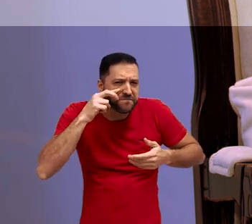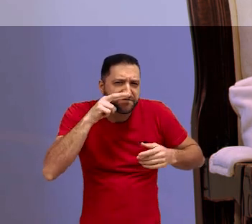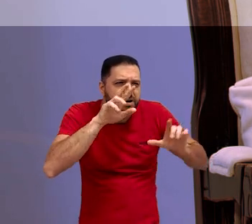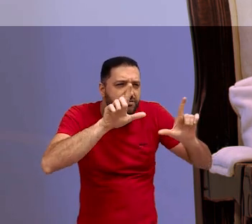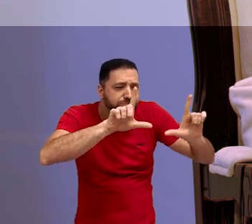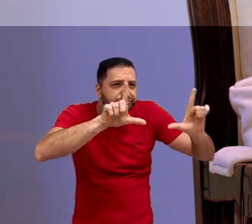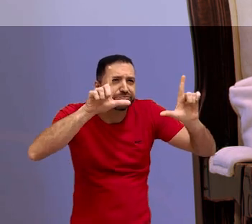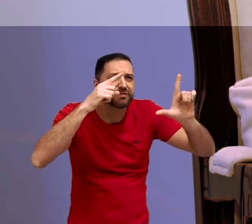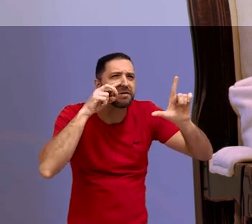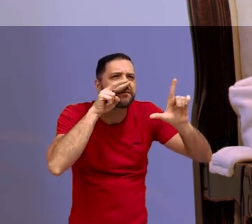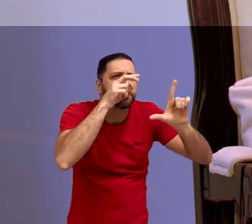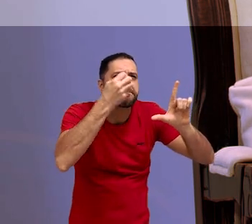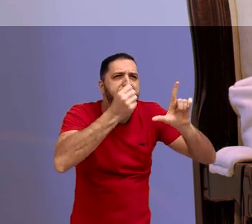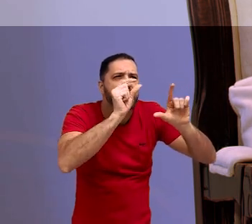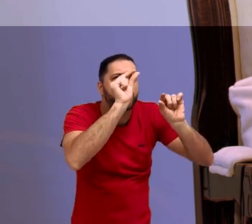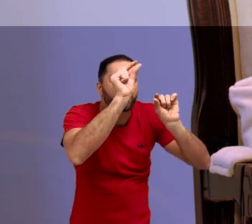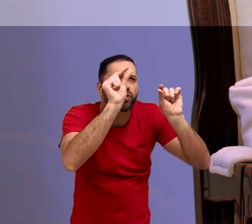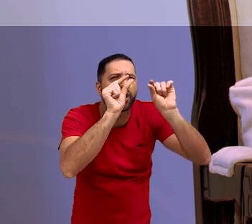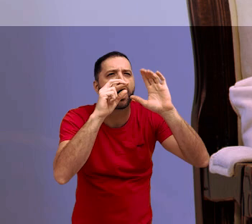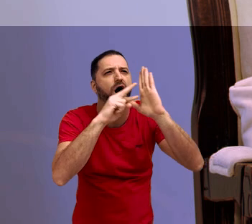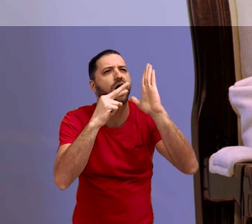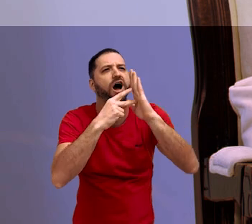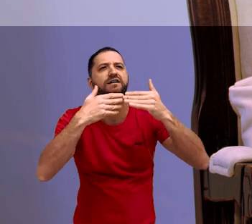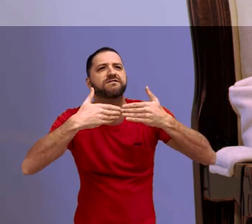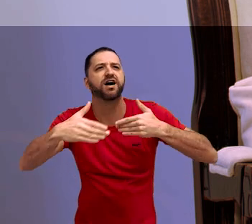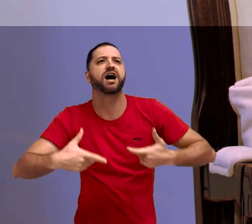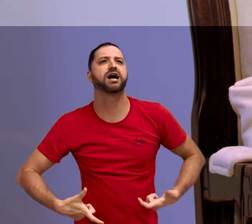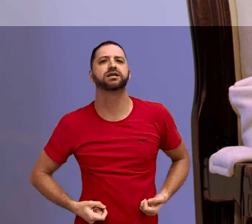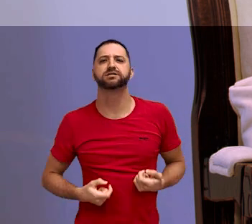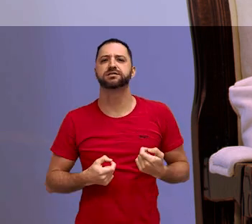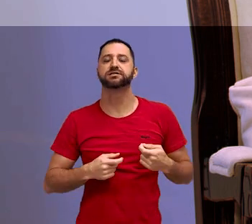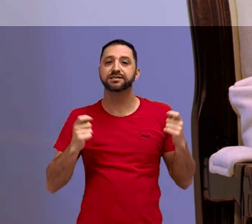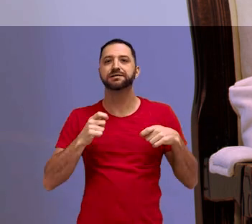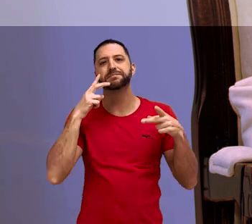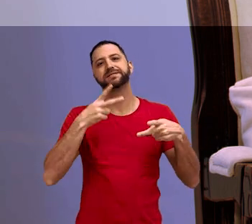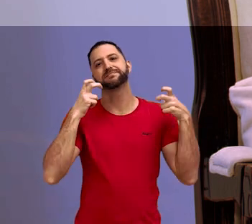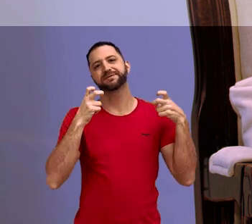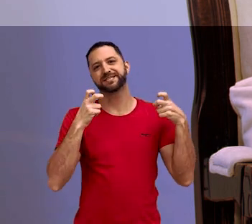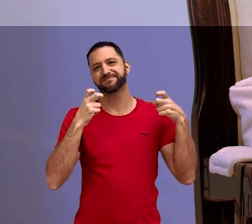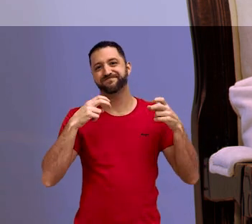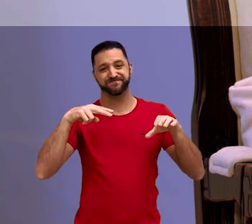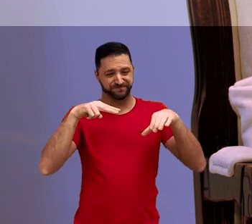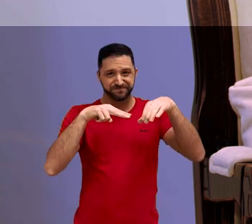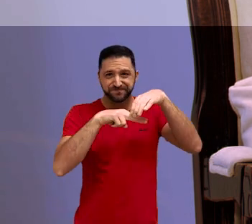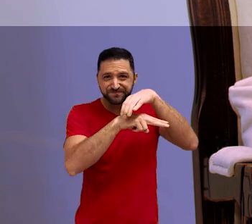no comecinho, que não formou o nódulo, que não aparece no ultrassom e